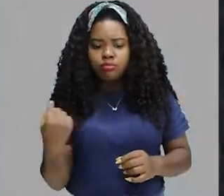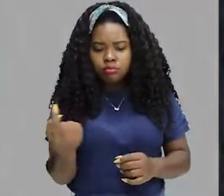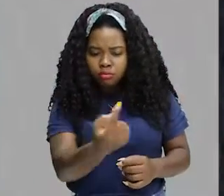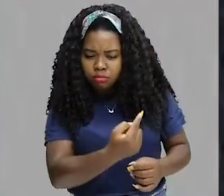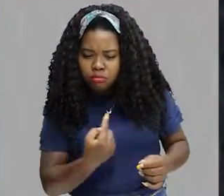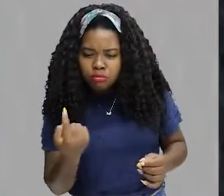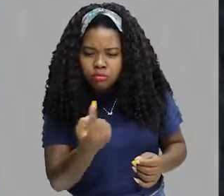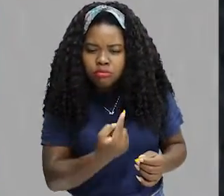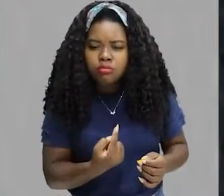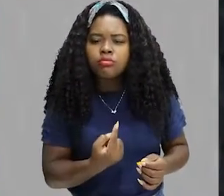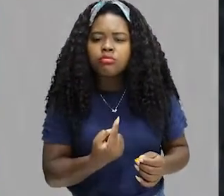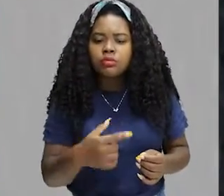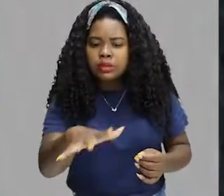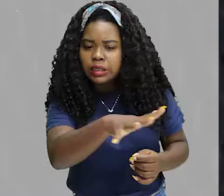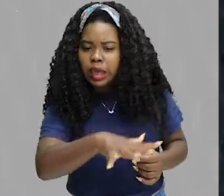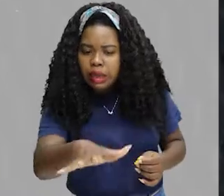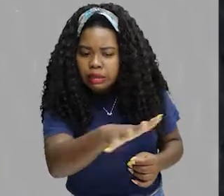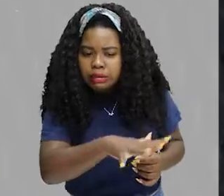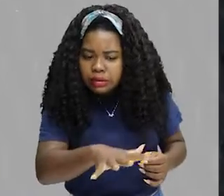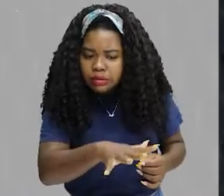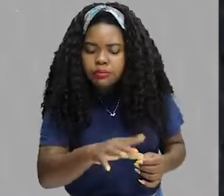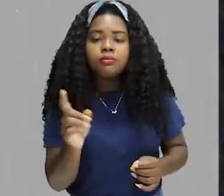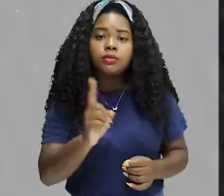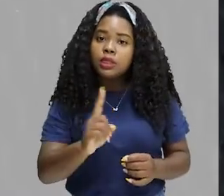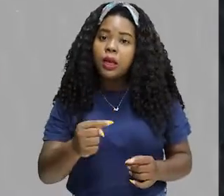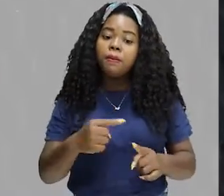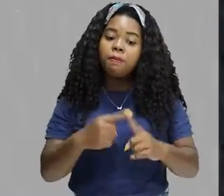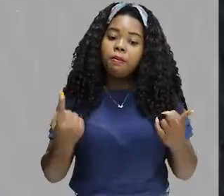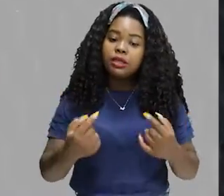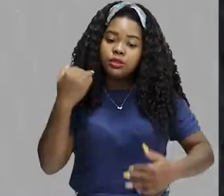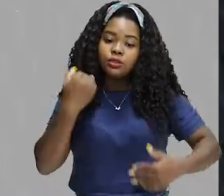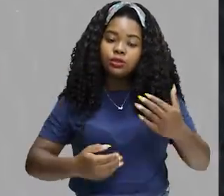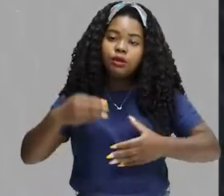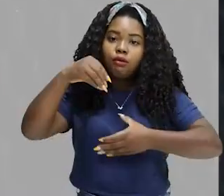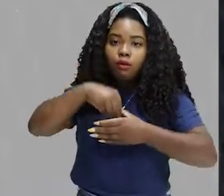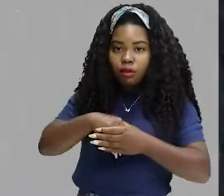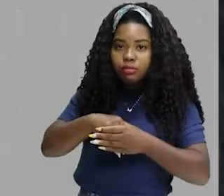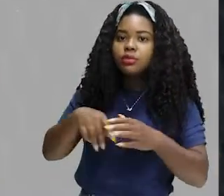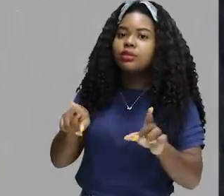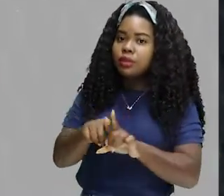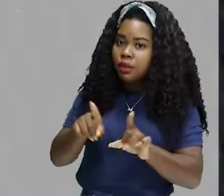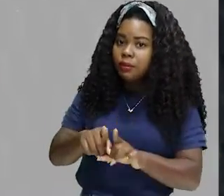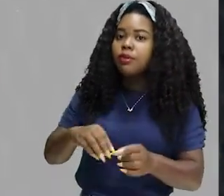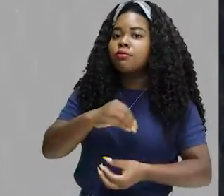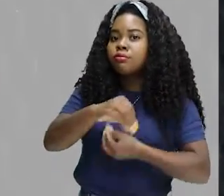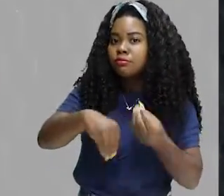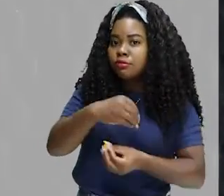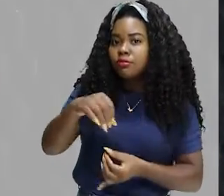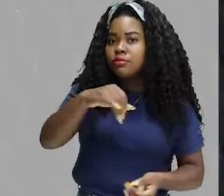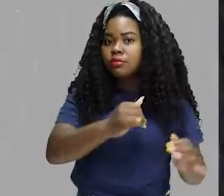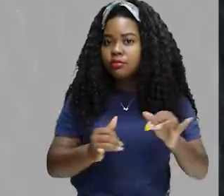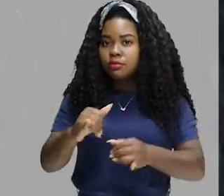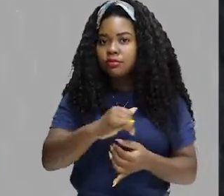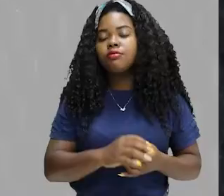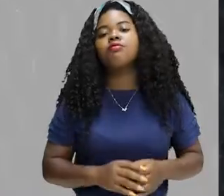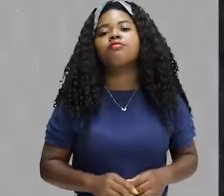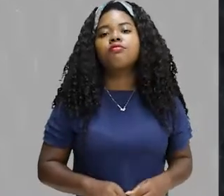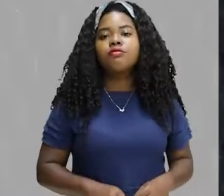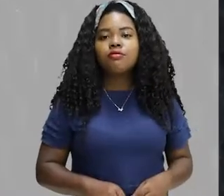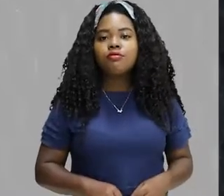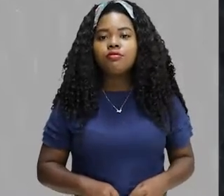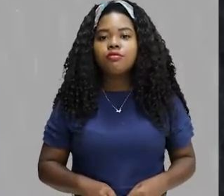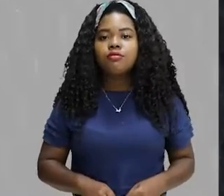tal maneira que se pode dizer que a manutenção da vida depende de uma série de